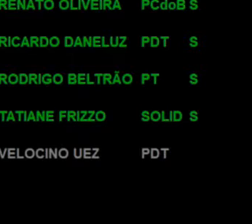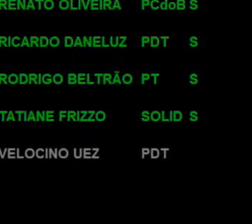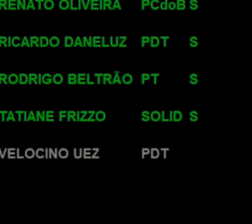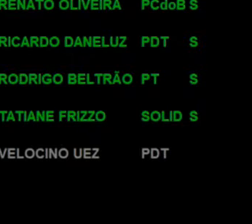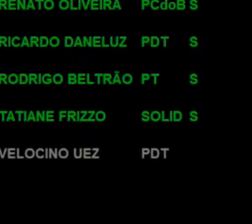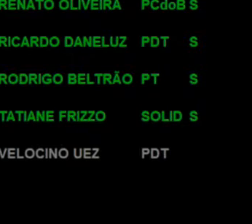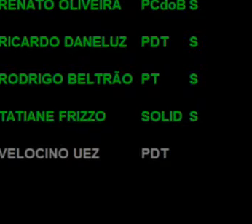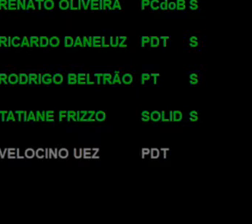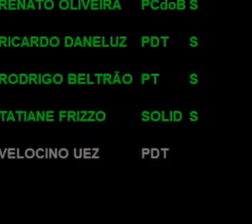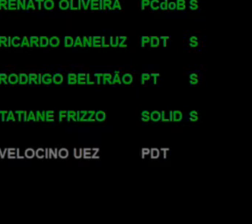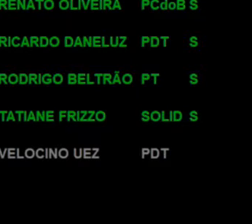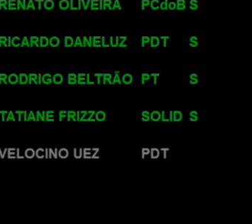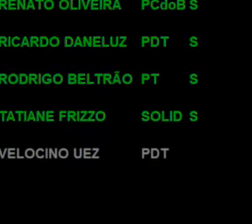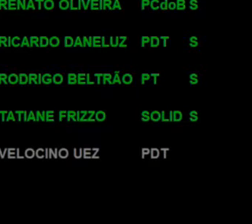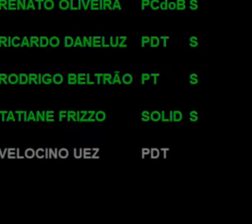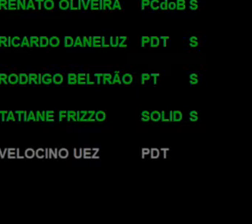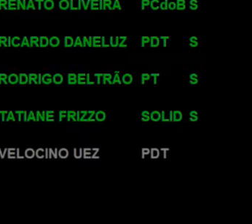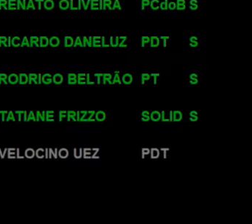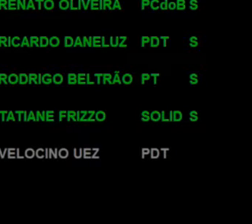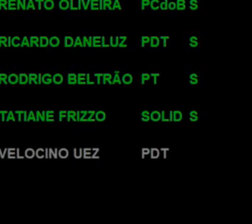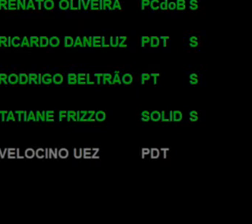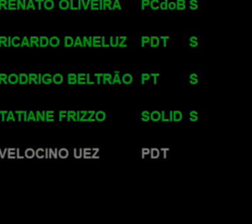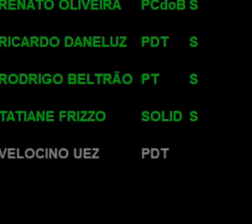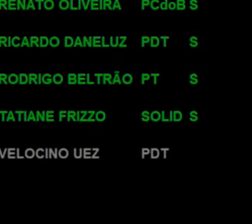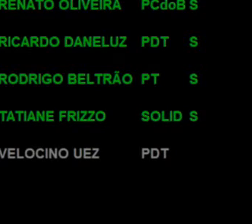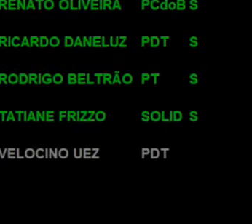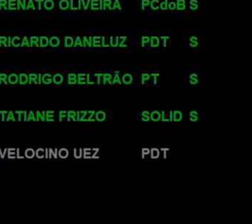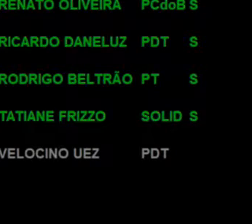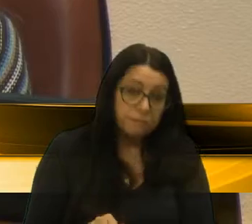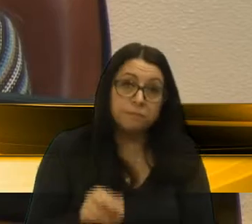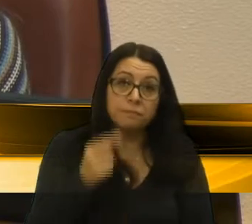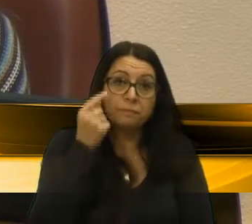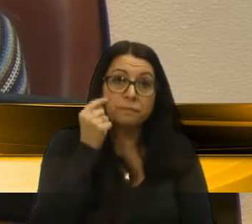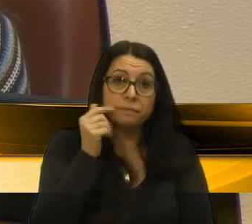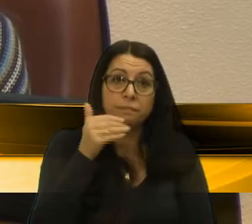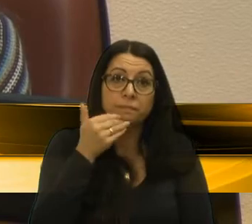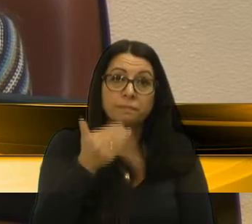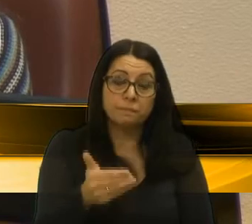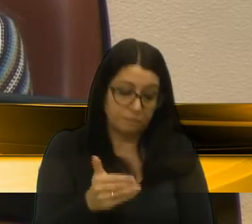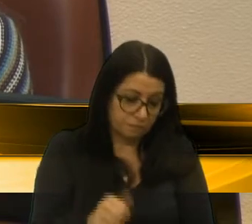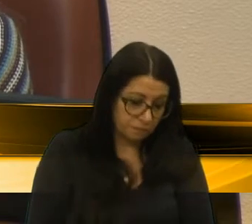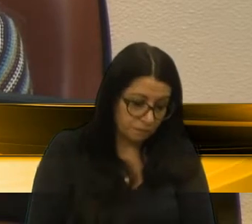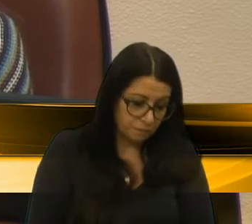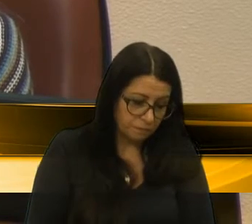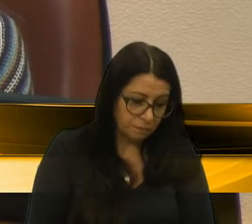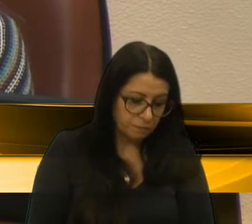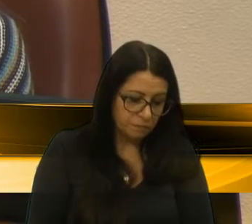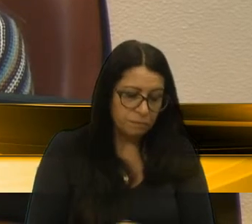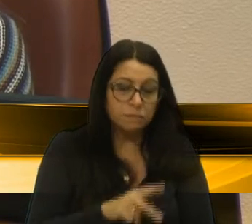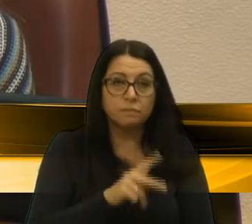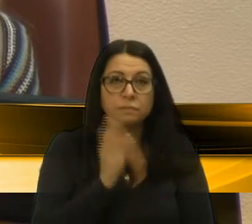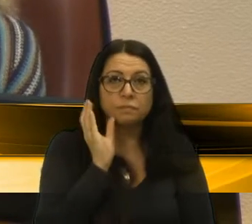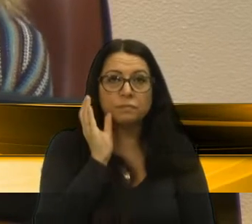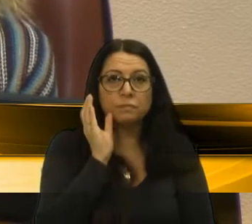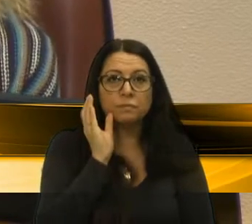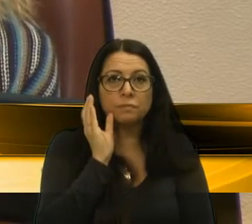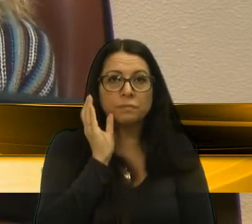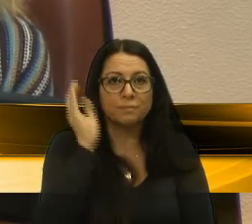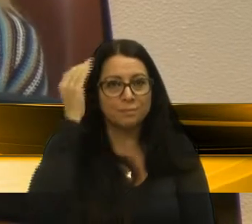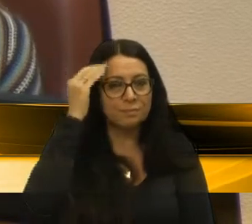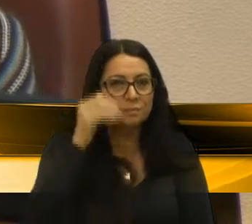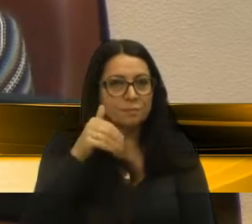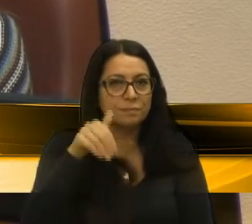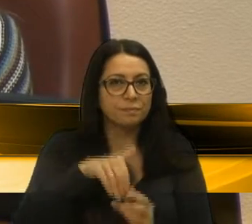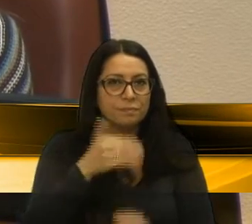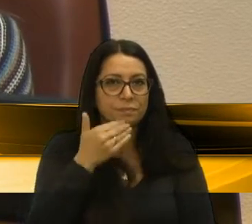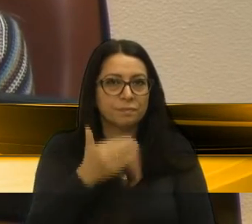Encerrado o registro dos votos. Voto favorável. Vereador Alino Bandeira vota favorável. Voto favorável, senhor presidente. Vereador Felipe vota